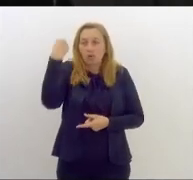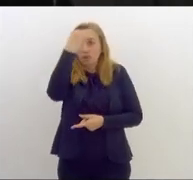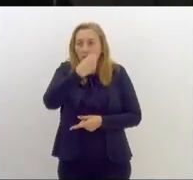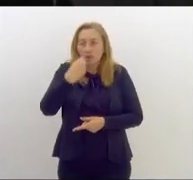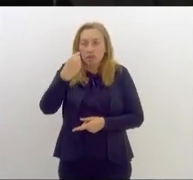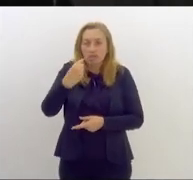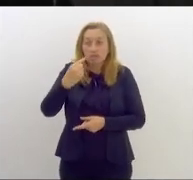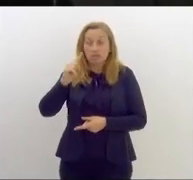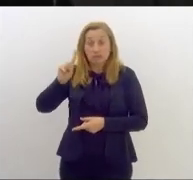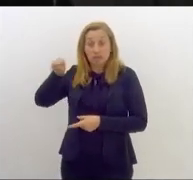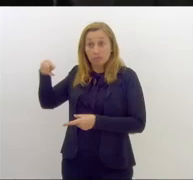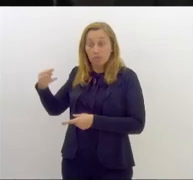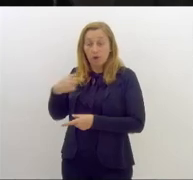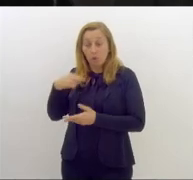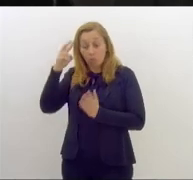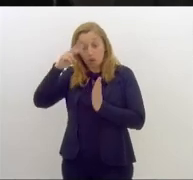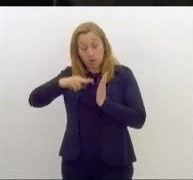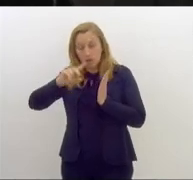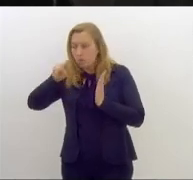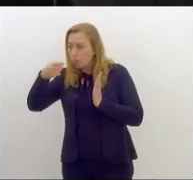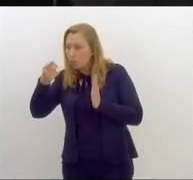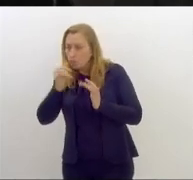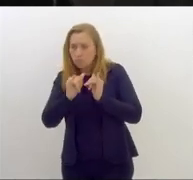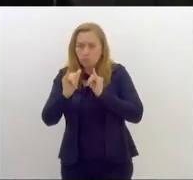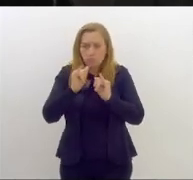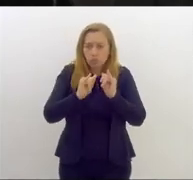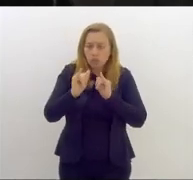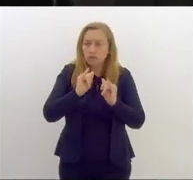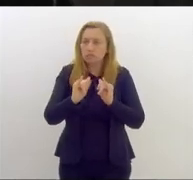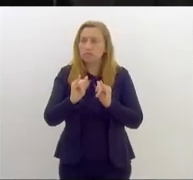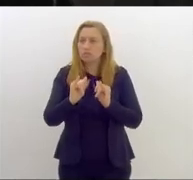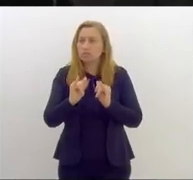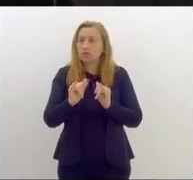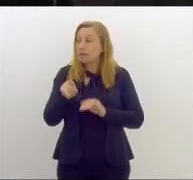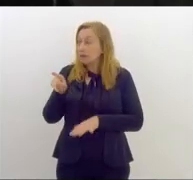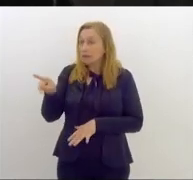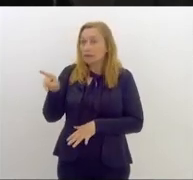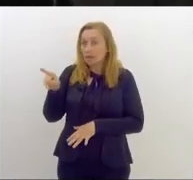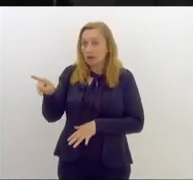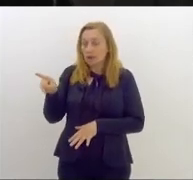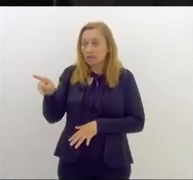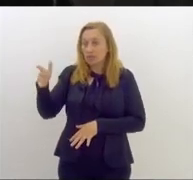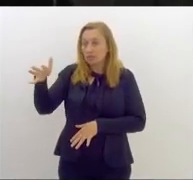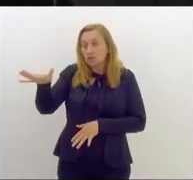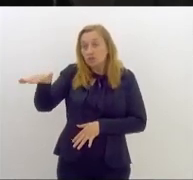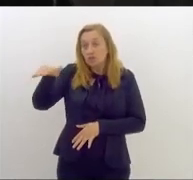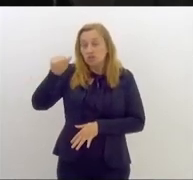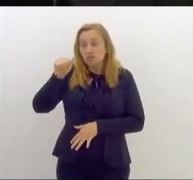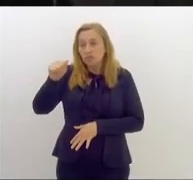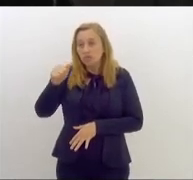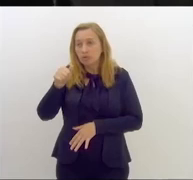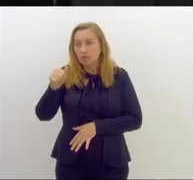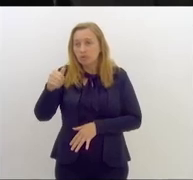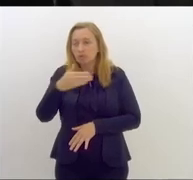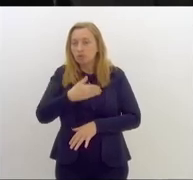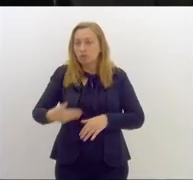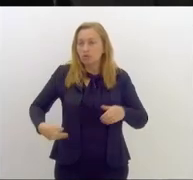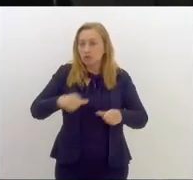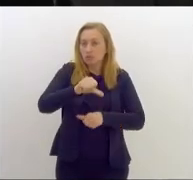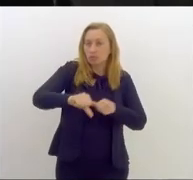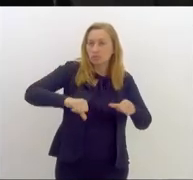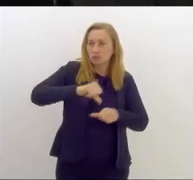eu tinha lido uma outra notícia que ela tinha sido chamada para o governo de transição